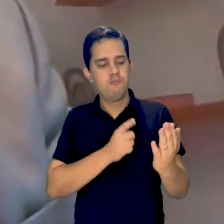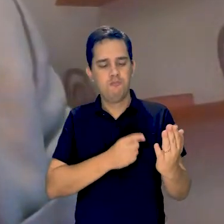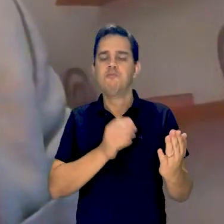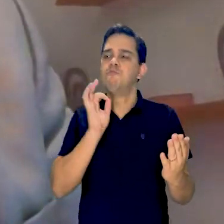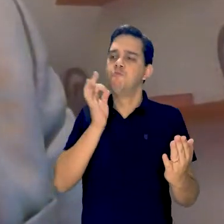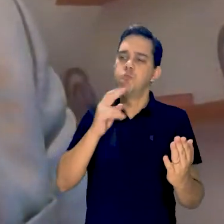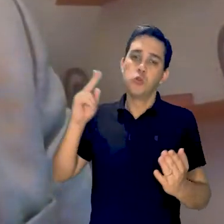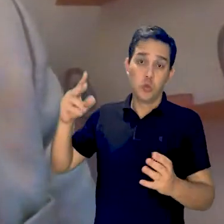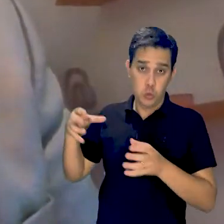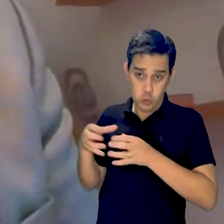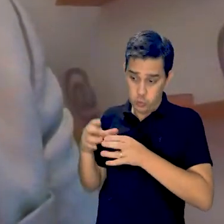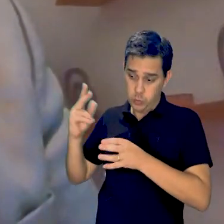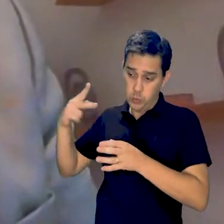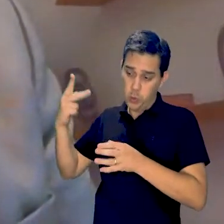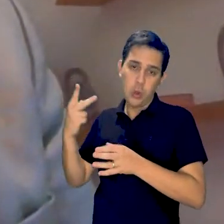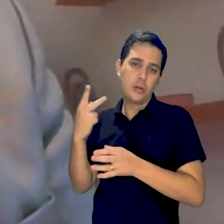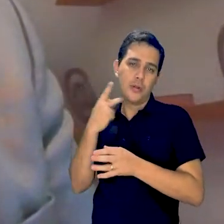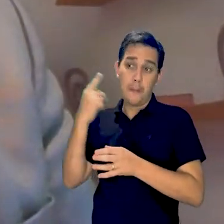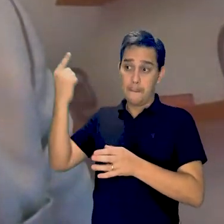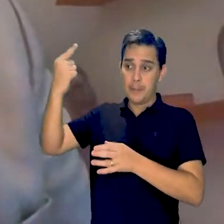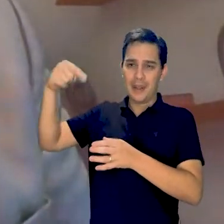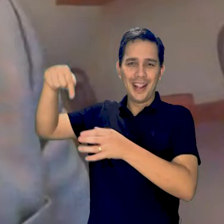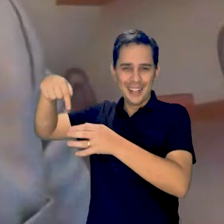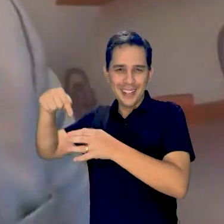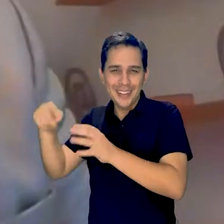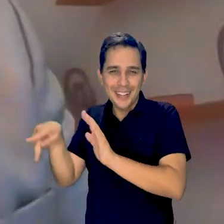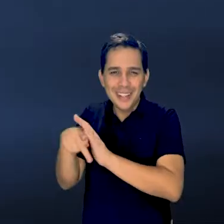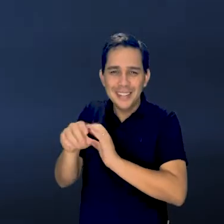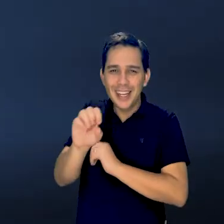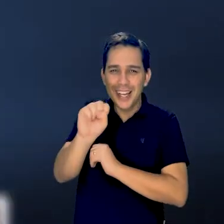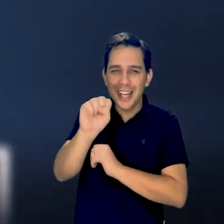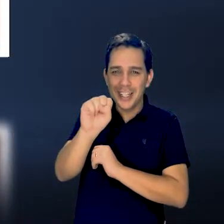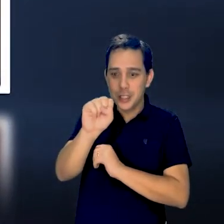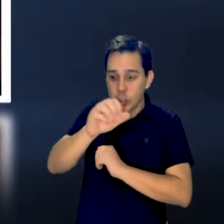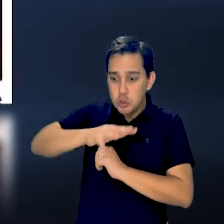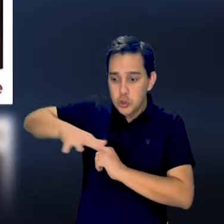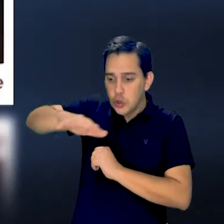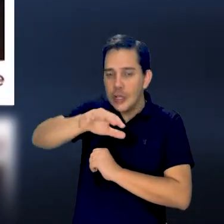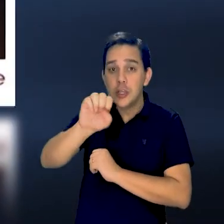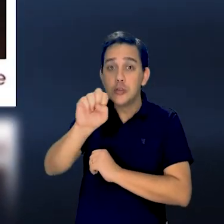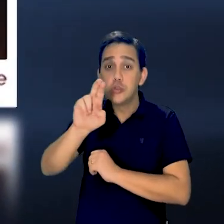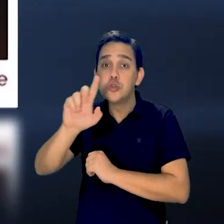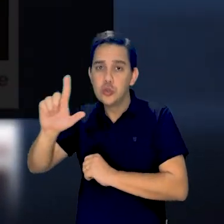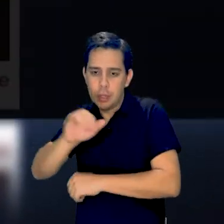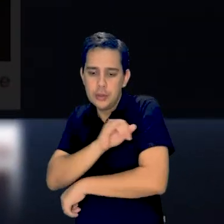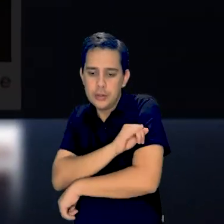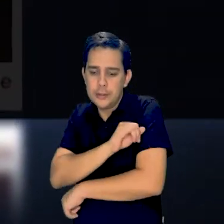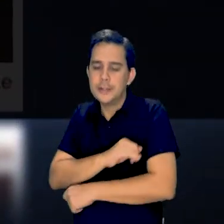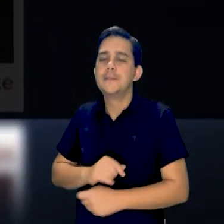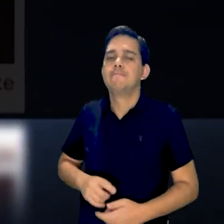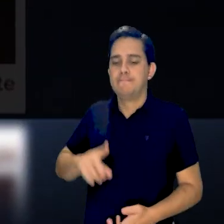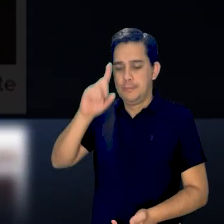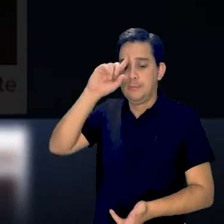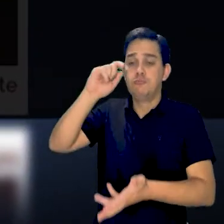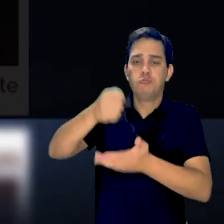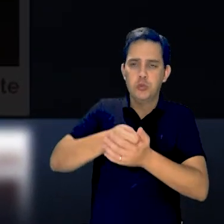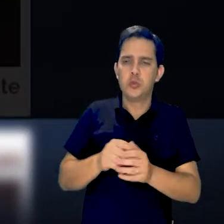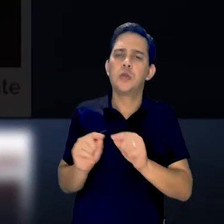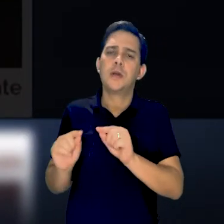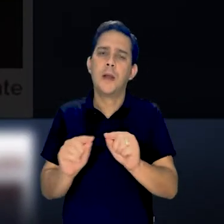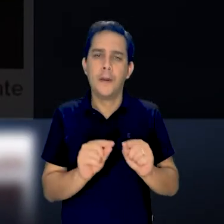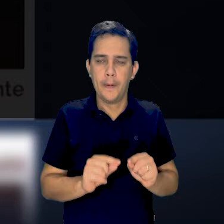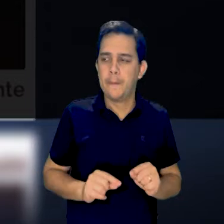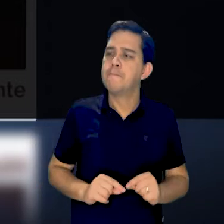primeira Promotoria de Investigação Penal da Zona Sul e Barra, requereu que fossem extraídas